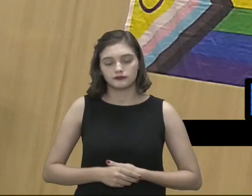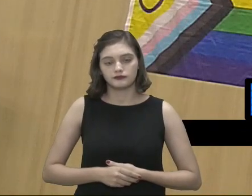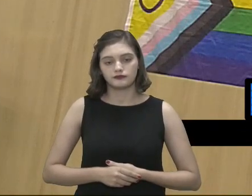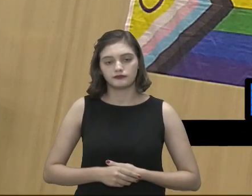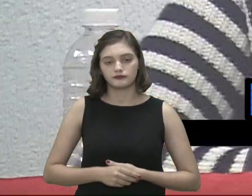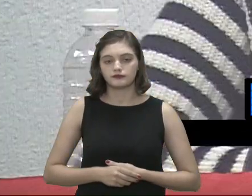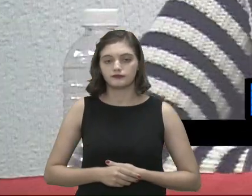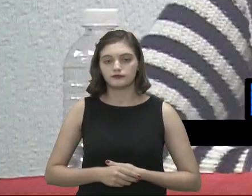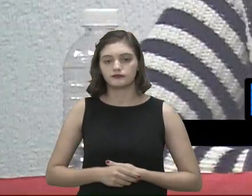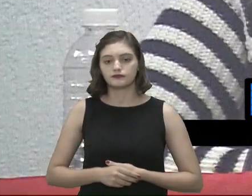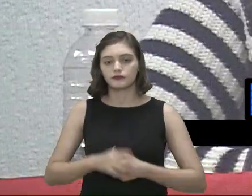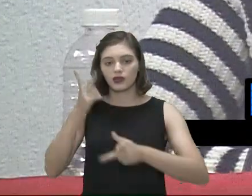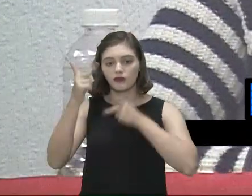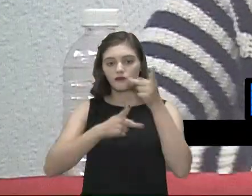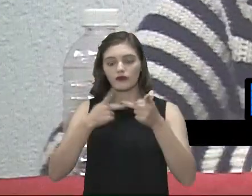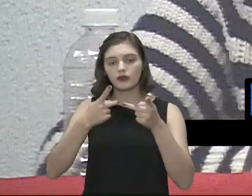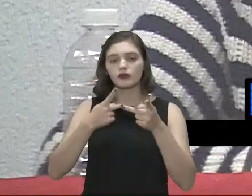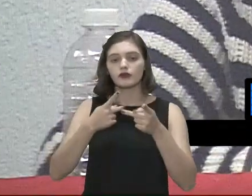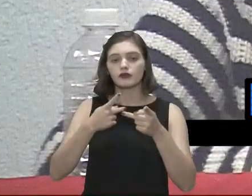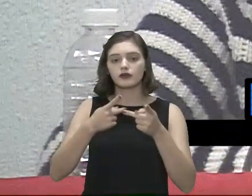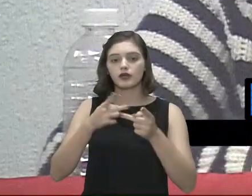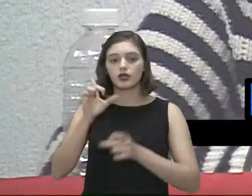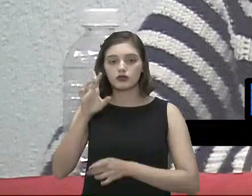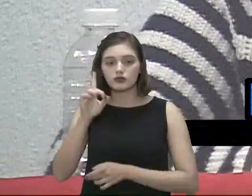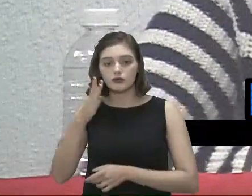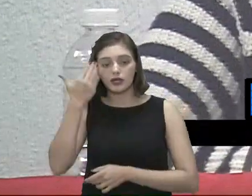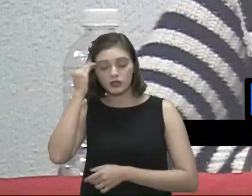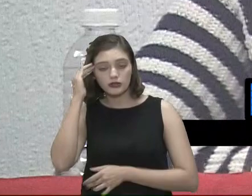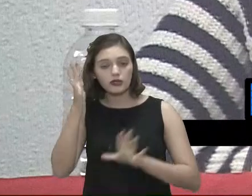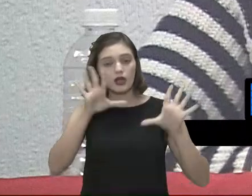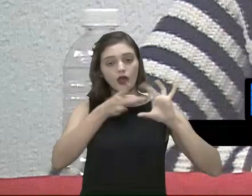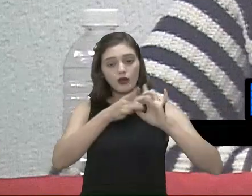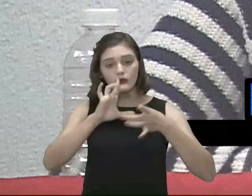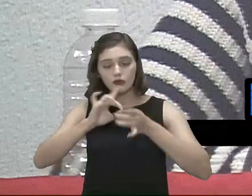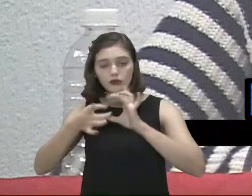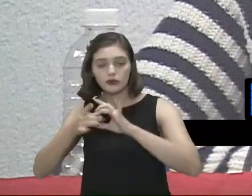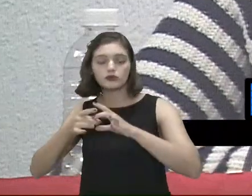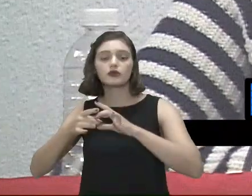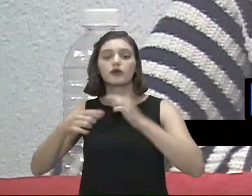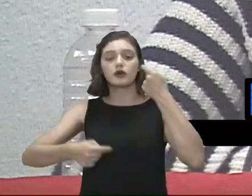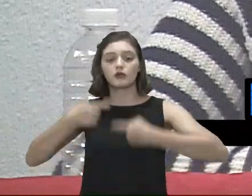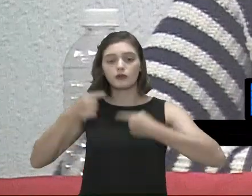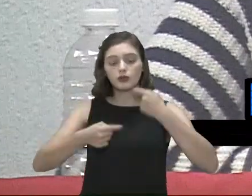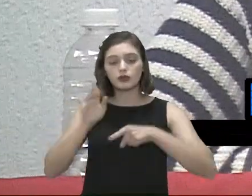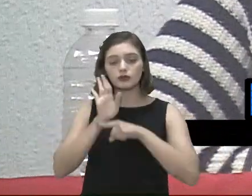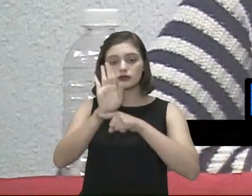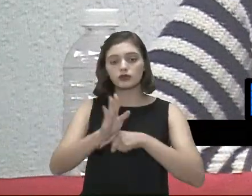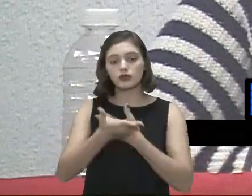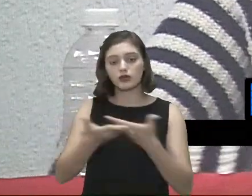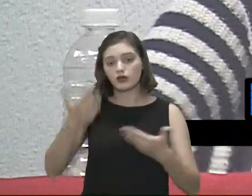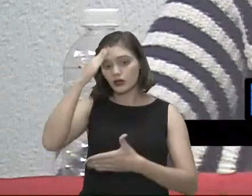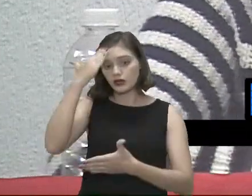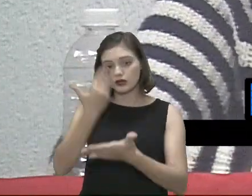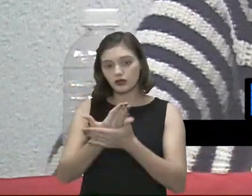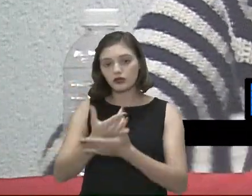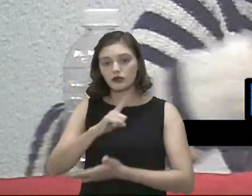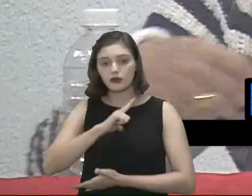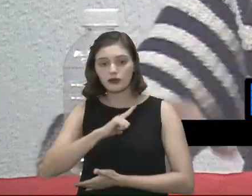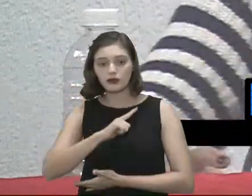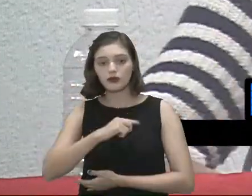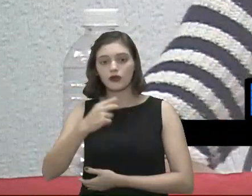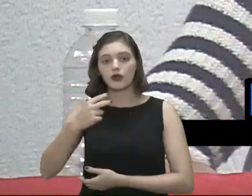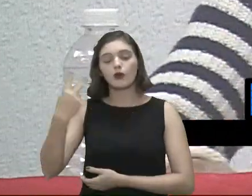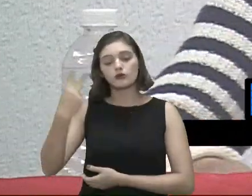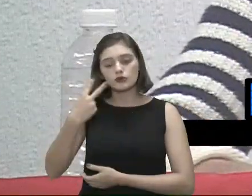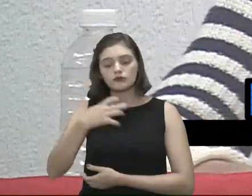Bem, como eu disse, a minha primeira fala era mais para a gente contextualizar sobre a política de assistência, né? Eu acreditei mesmo que teríamos um segundo